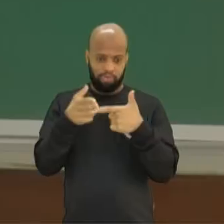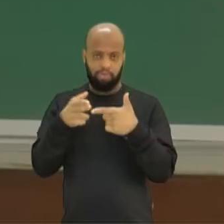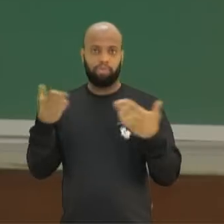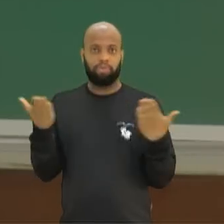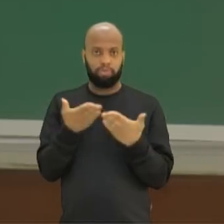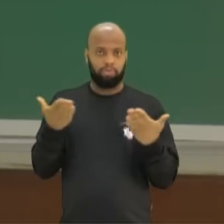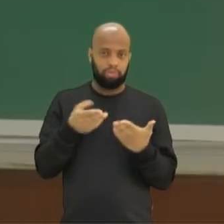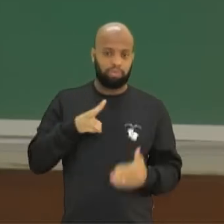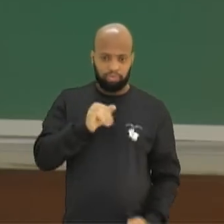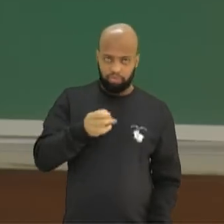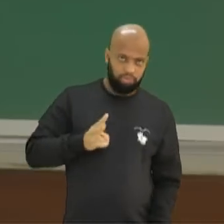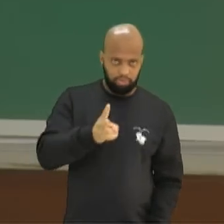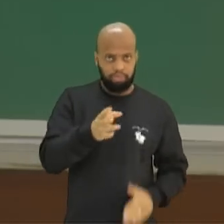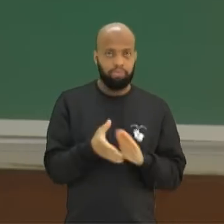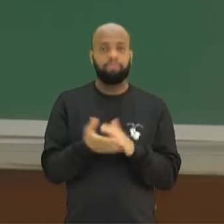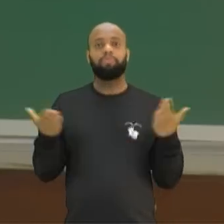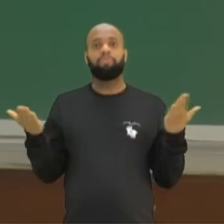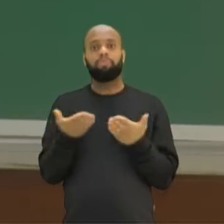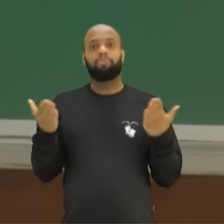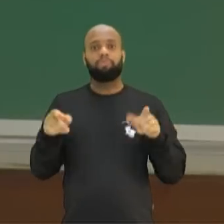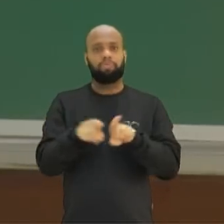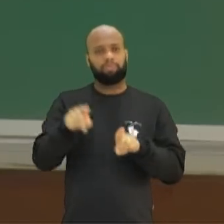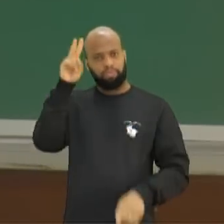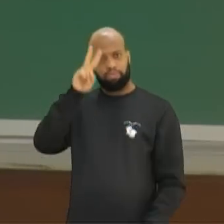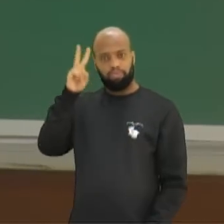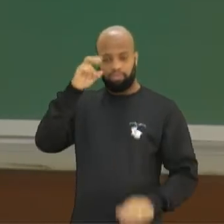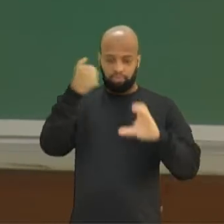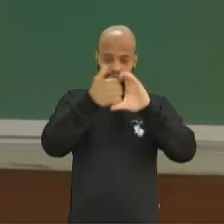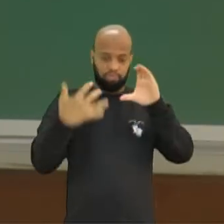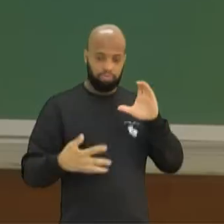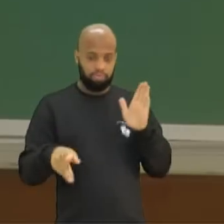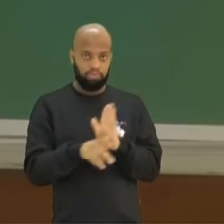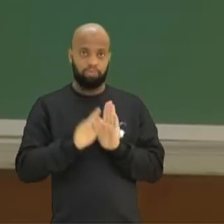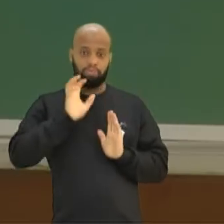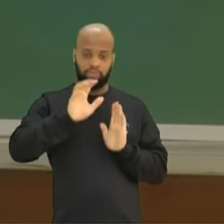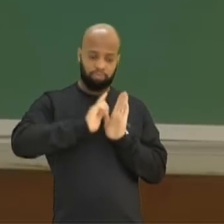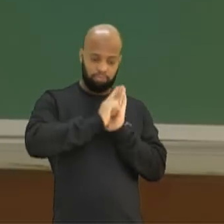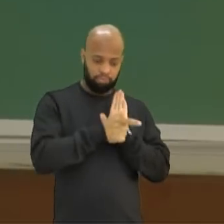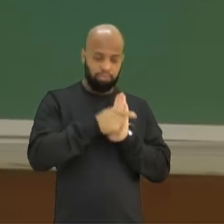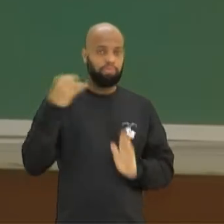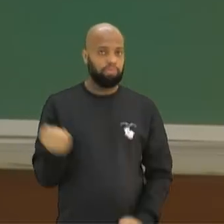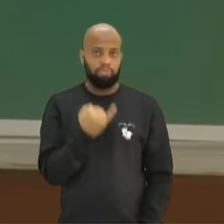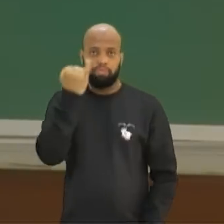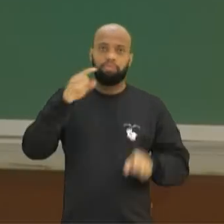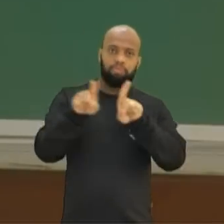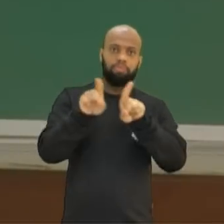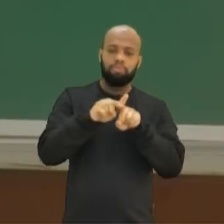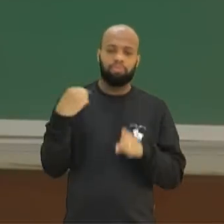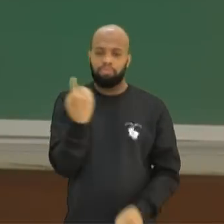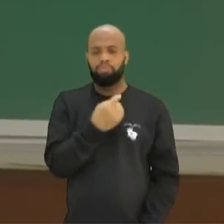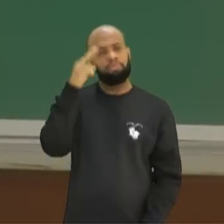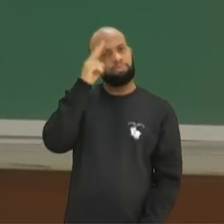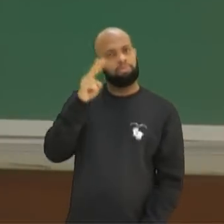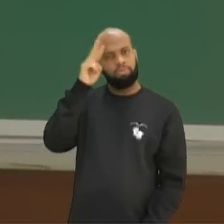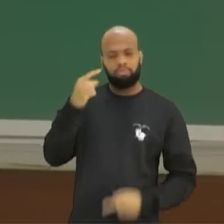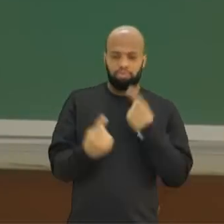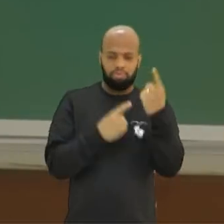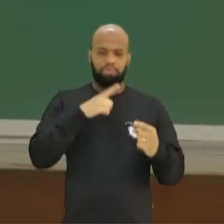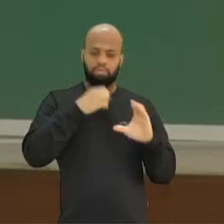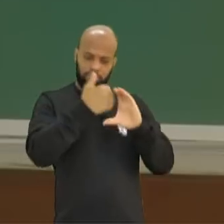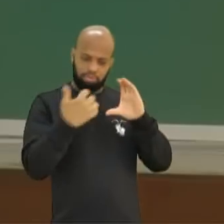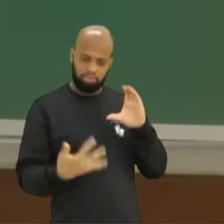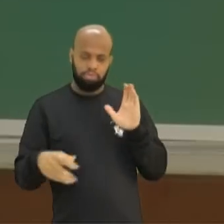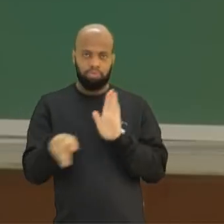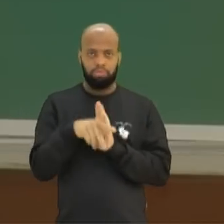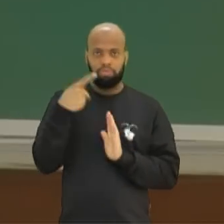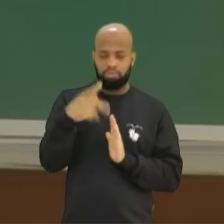desta reportagem. Vamos também relembrar as características do gênero. É sempre importante a gente estar lembrando quais são as